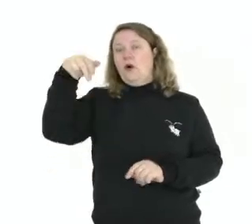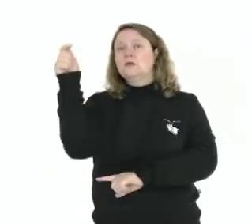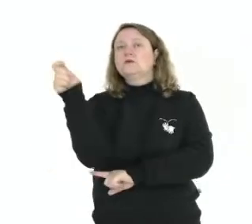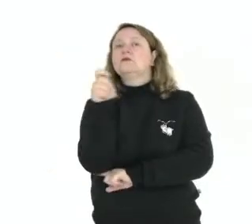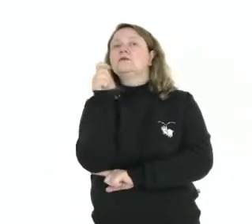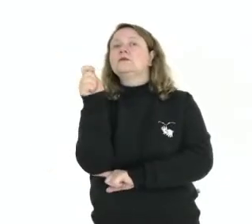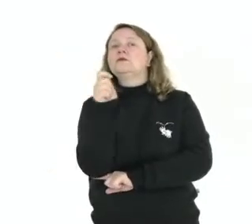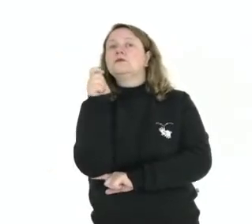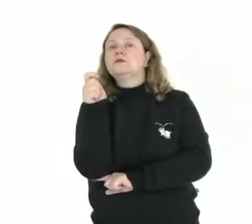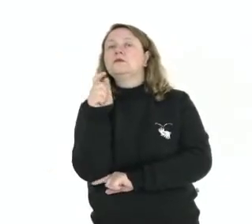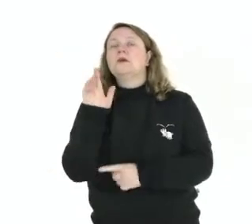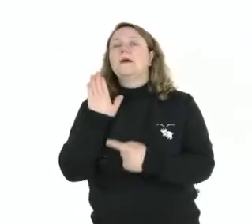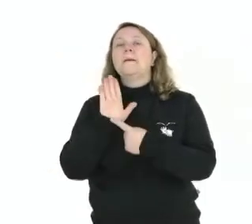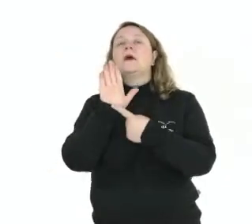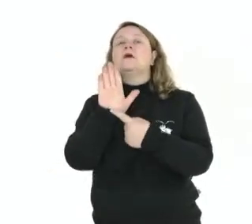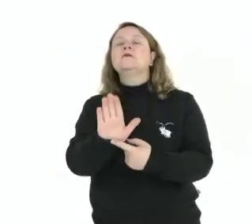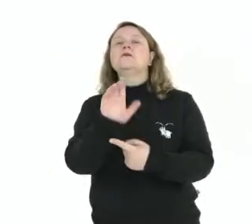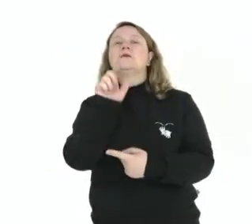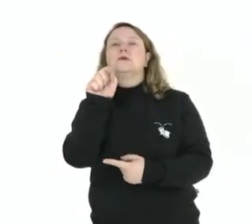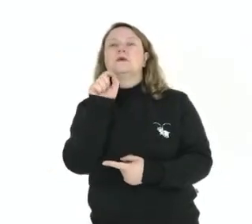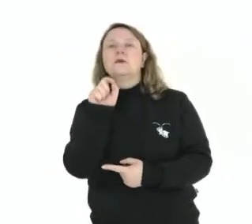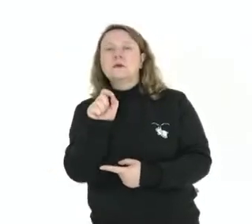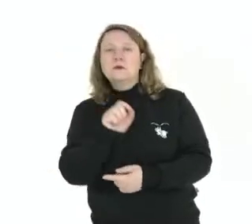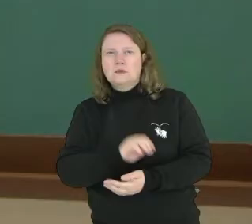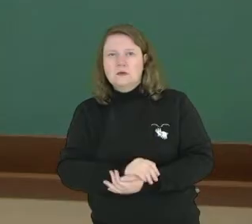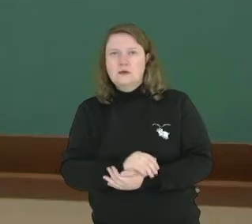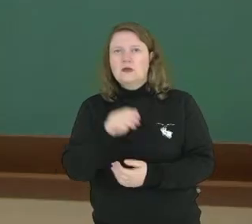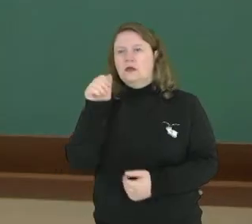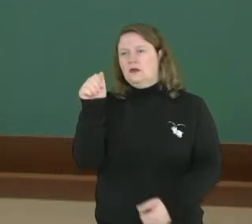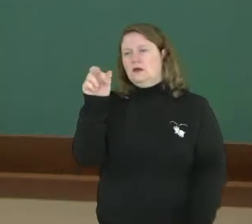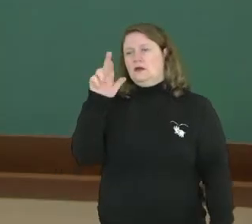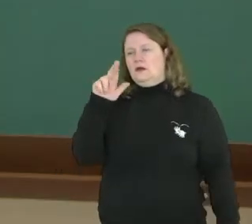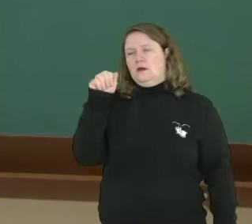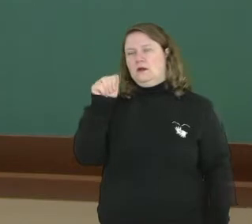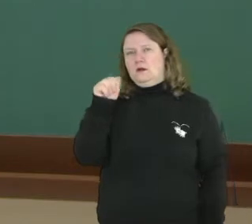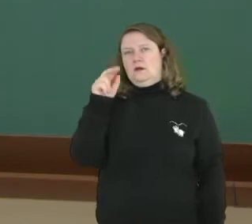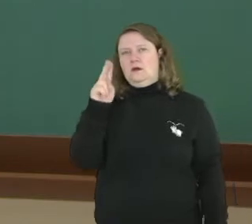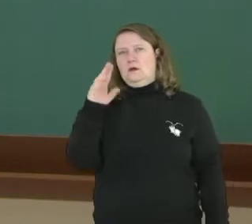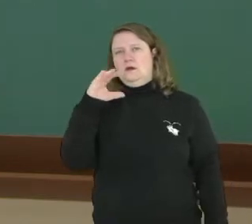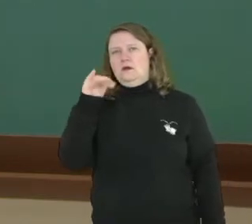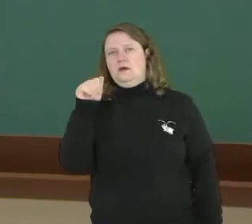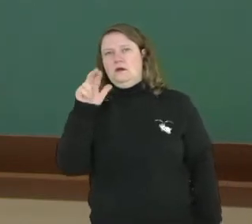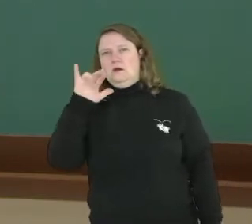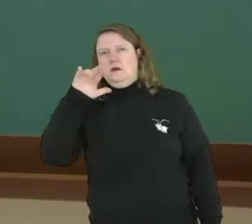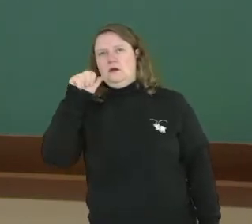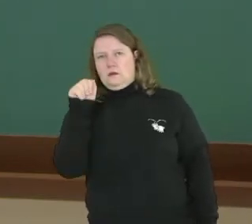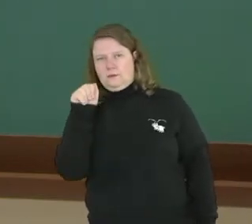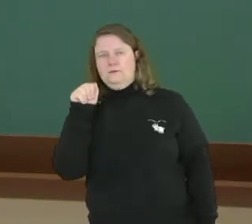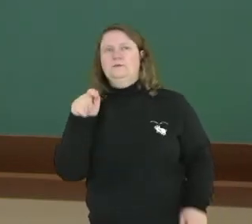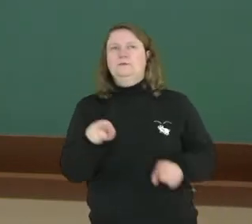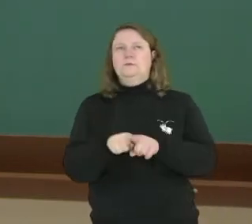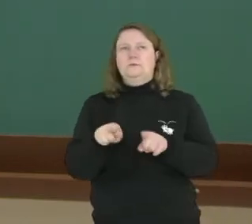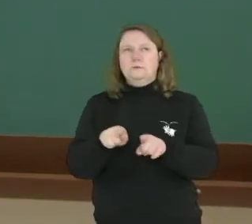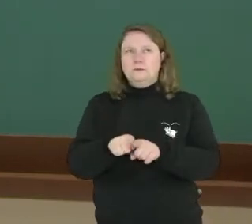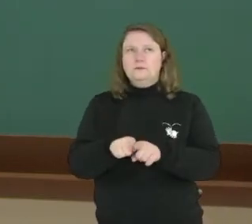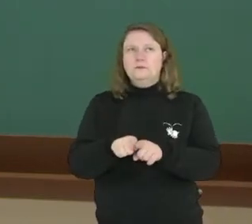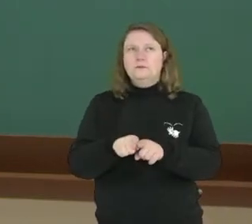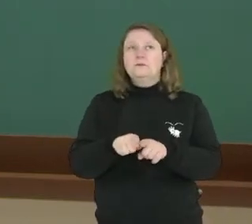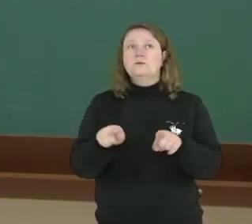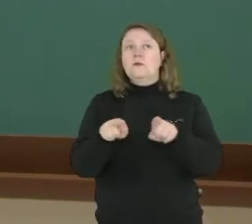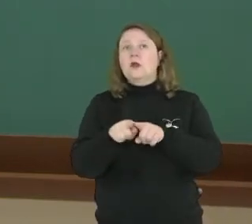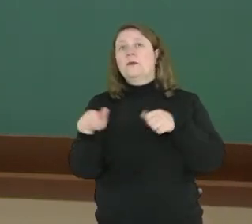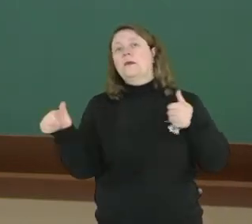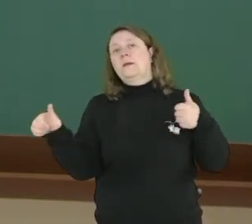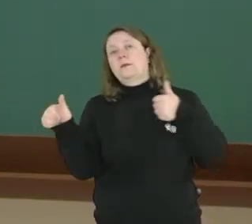Sul, a presença da Mata de Araucárias, A Mata Atlântica, aqui em toda a porção litorânea e